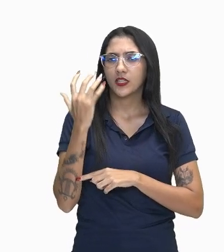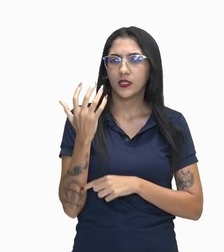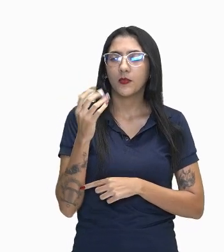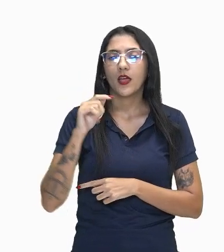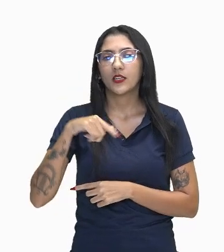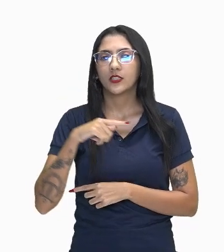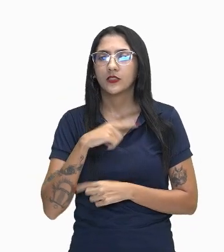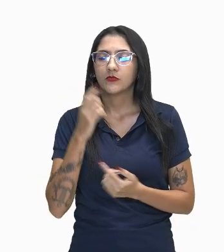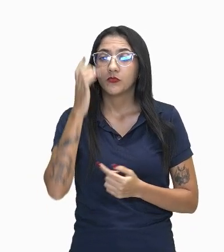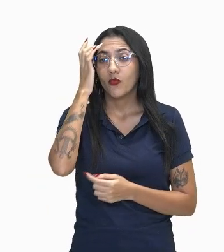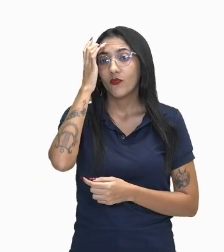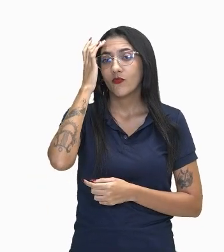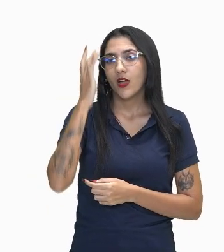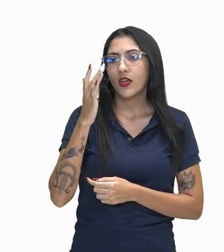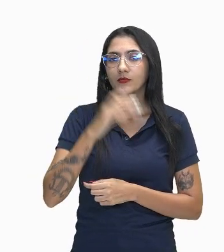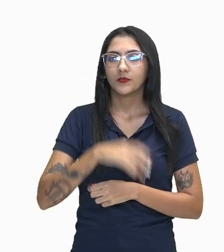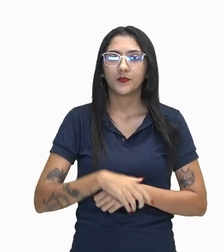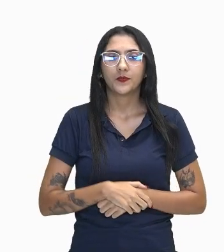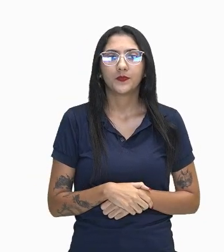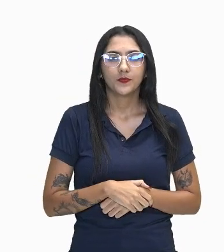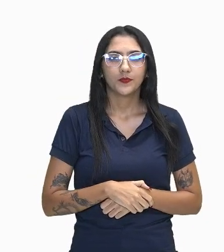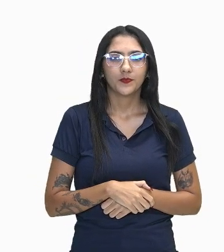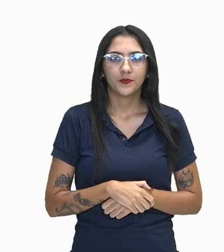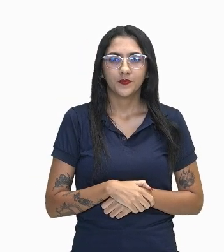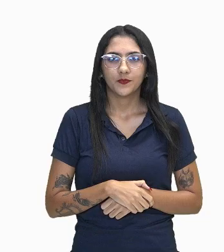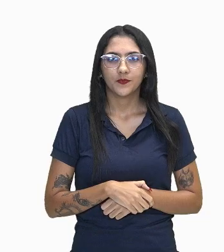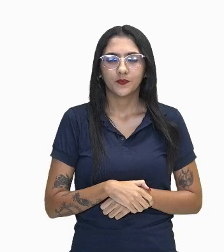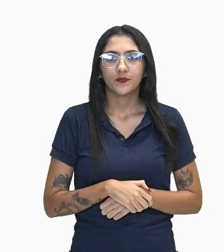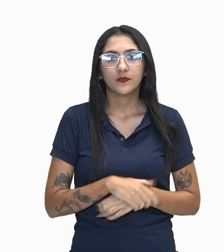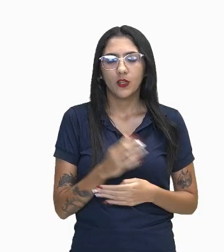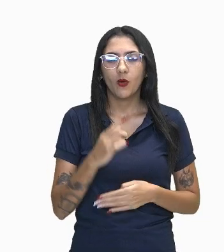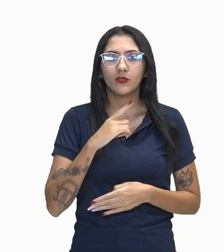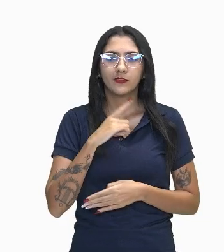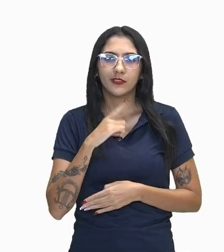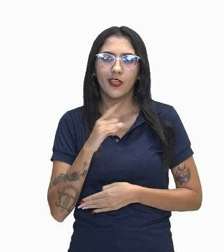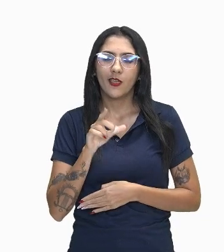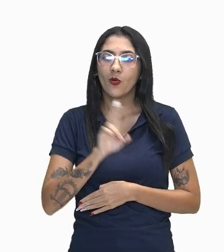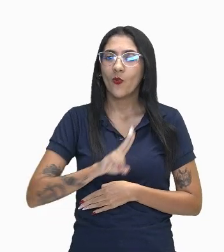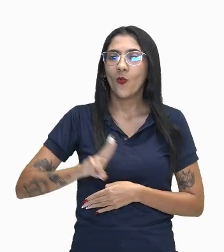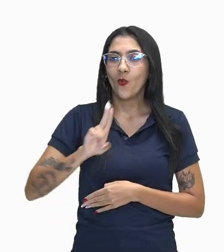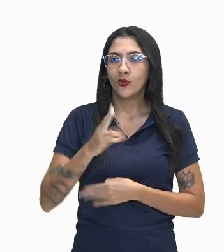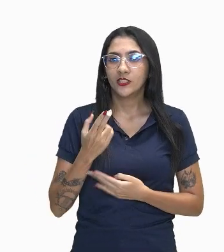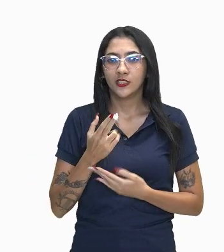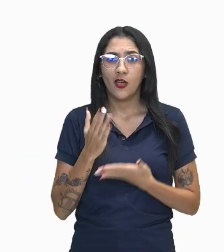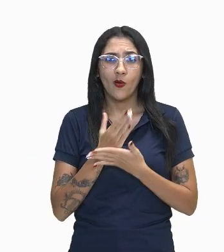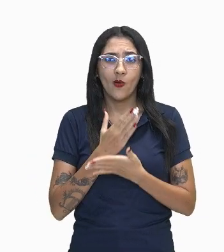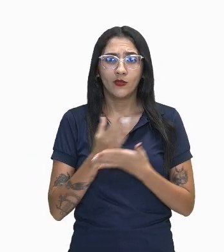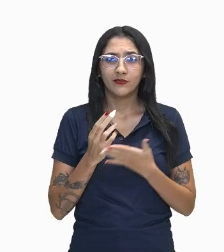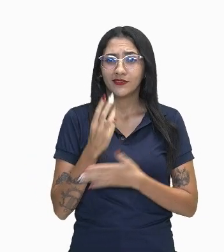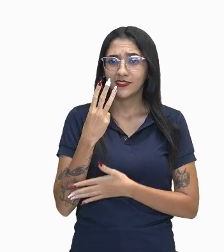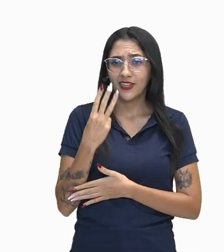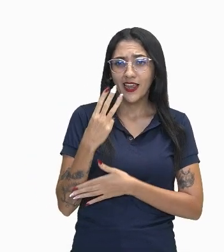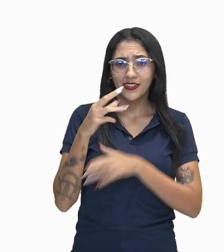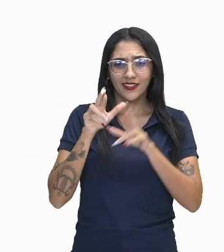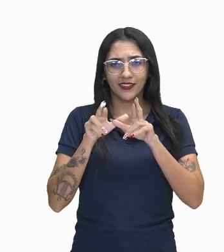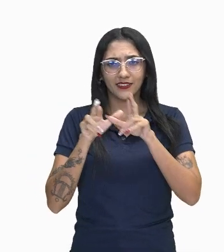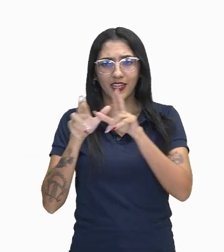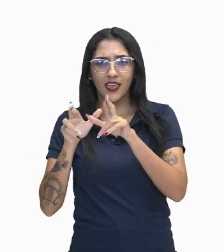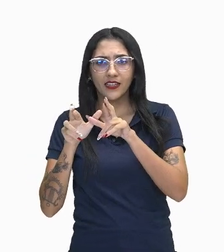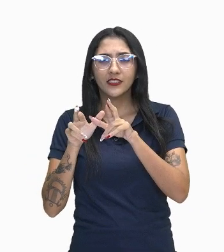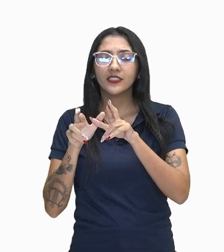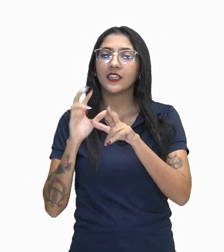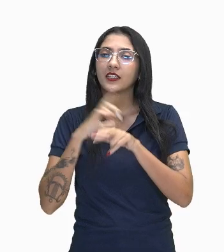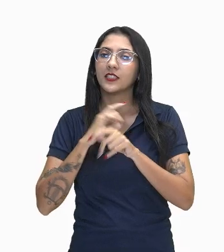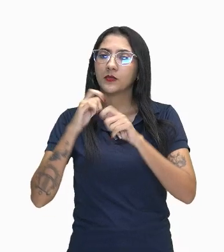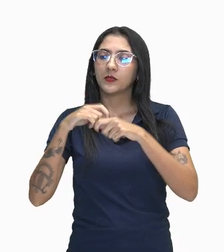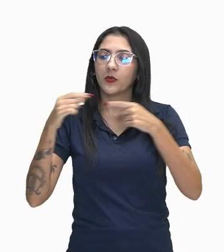e facilita muito. Então, pelo menos 3 satélites eles vão estar visíveis, né, para os